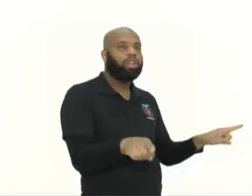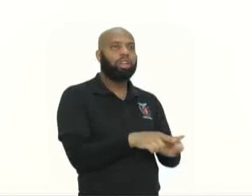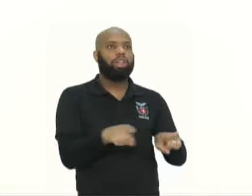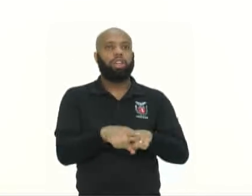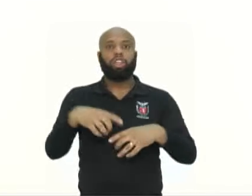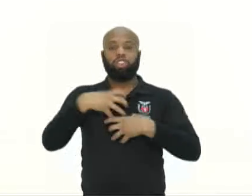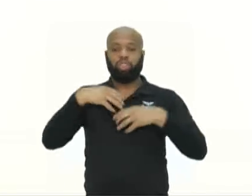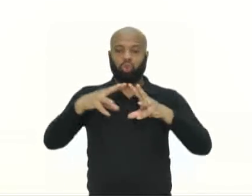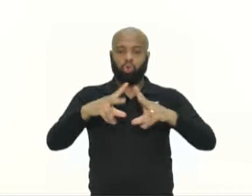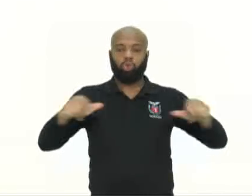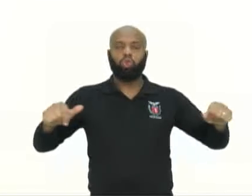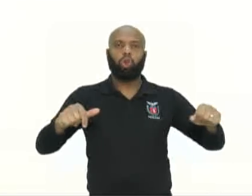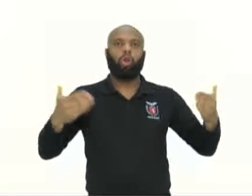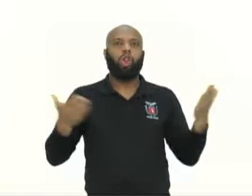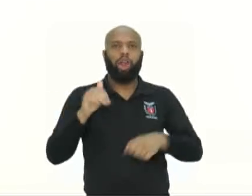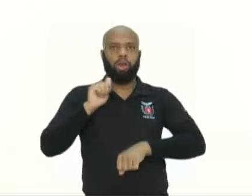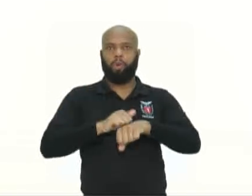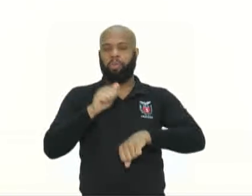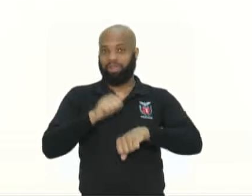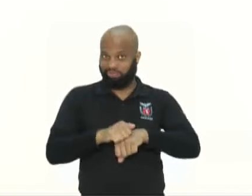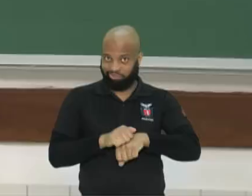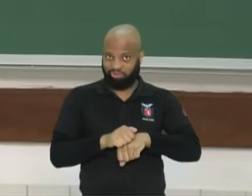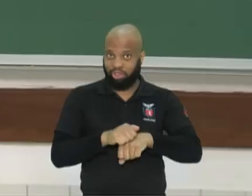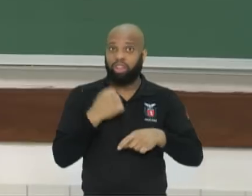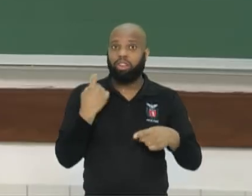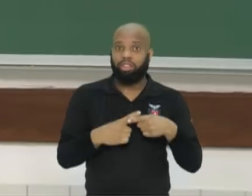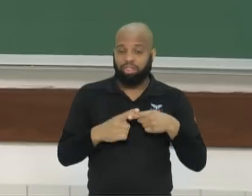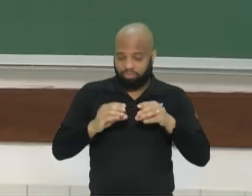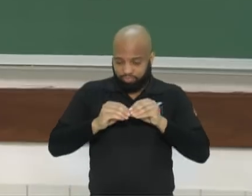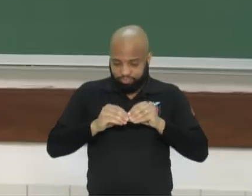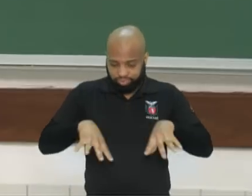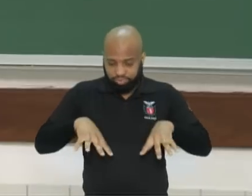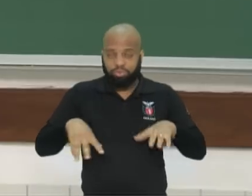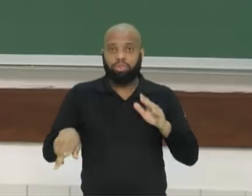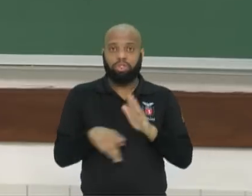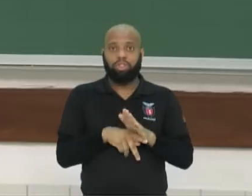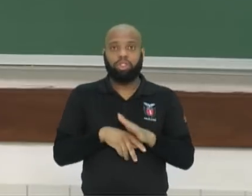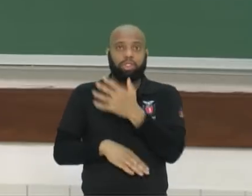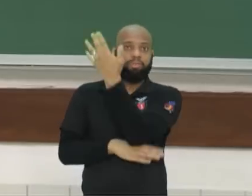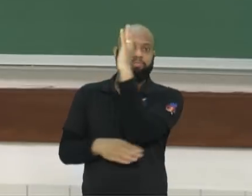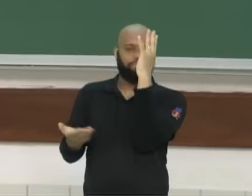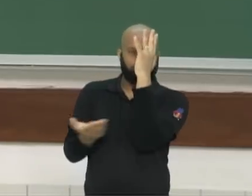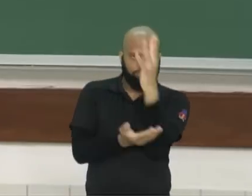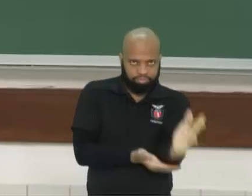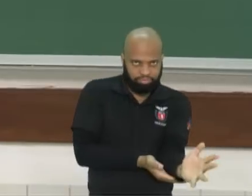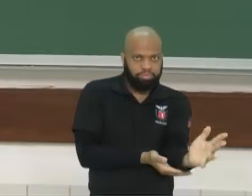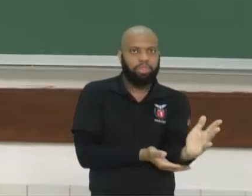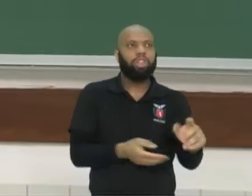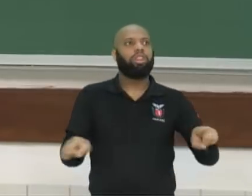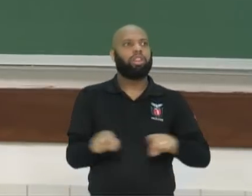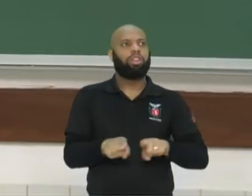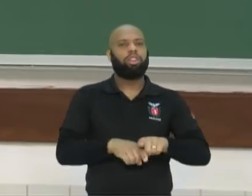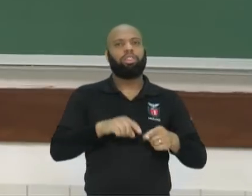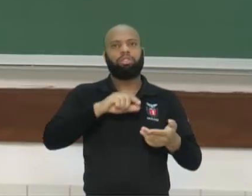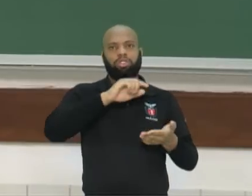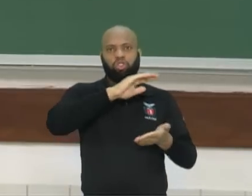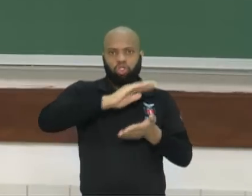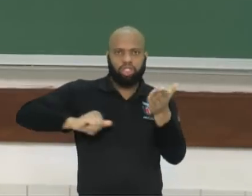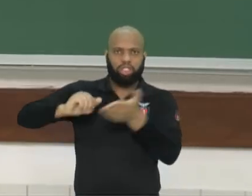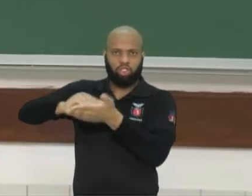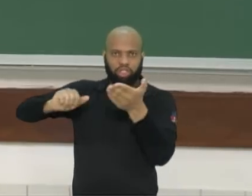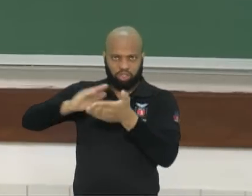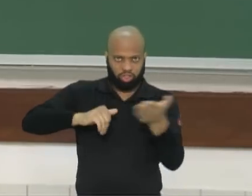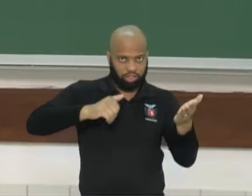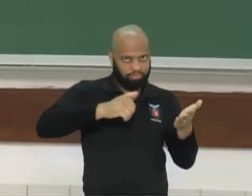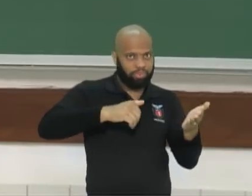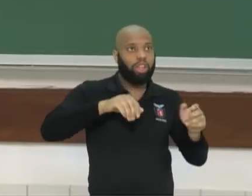exposição do solo. Então, não só é prejudicial retirar a floresta, desmatar aquela área,